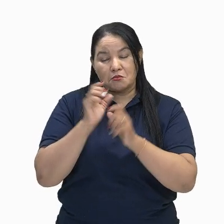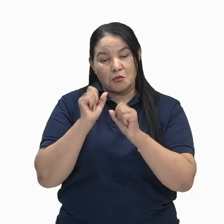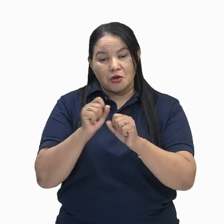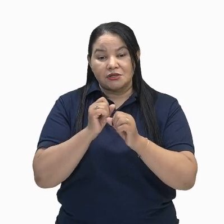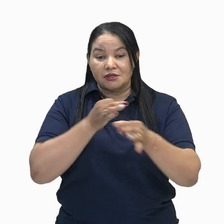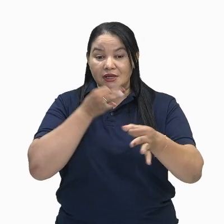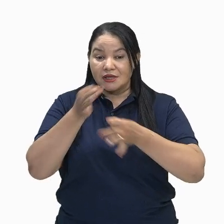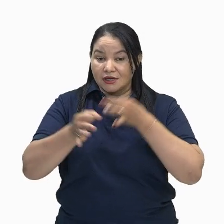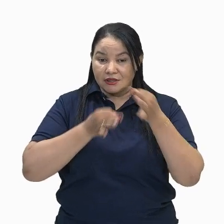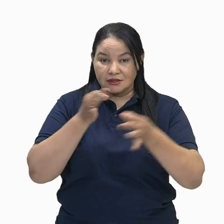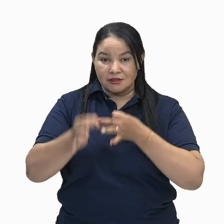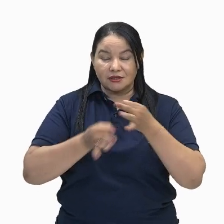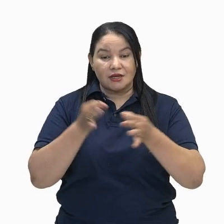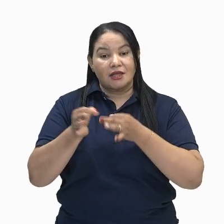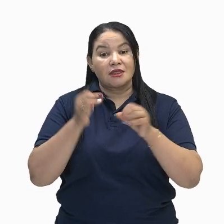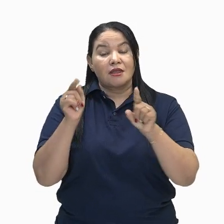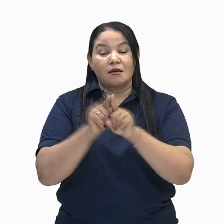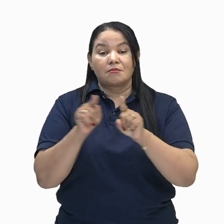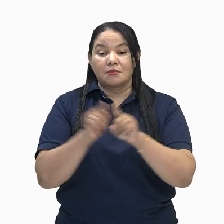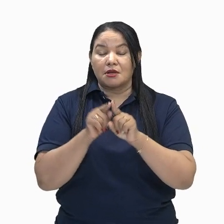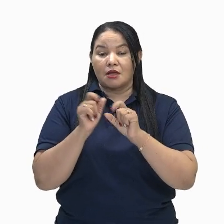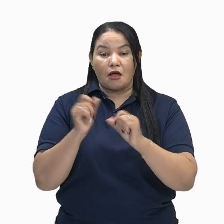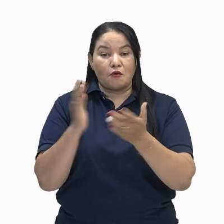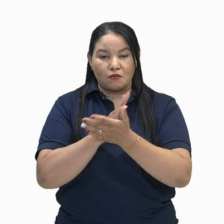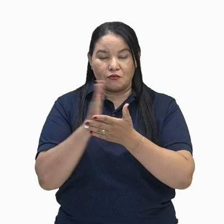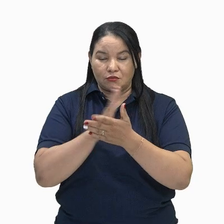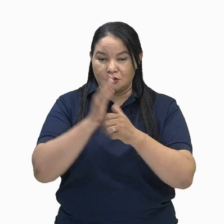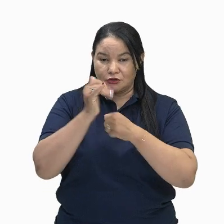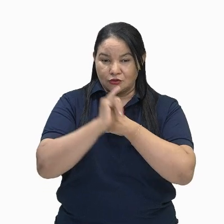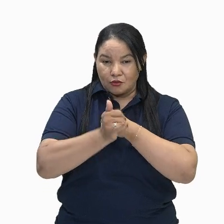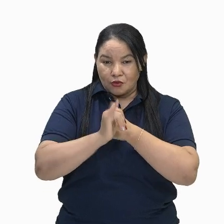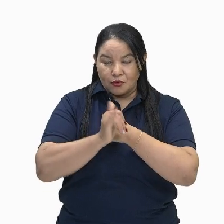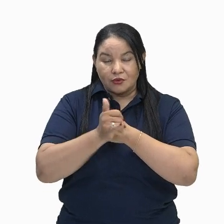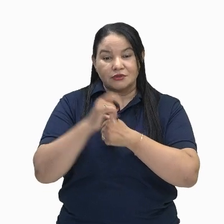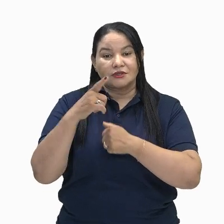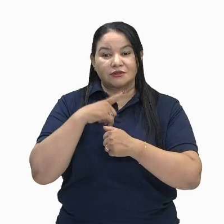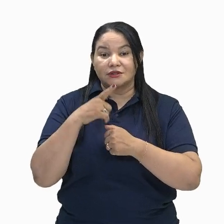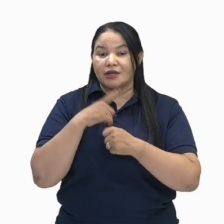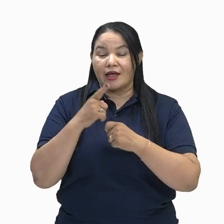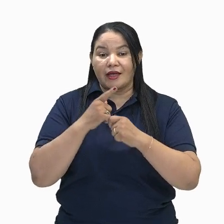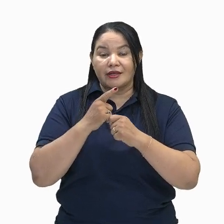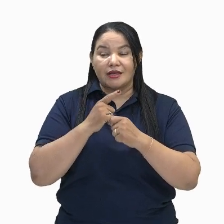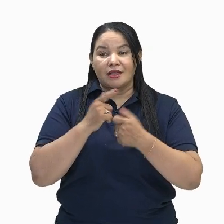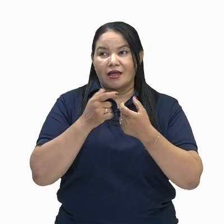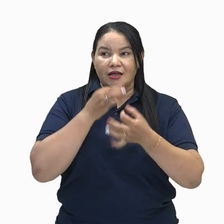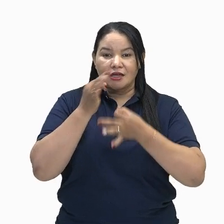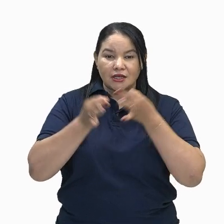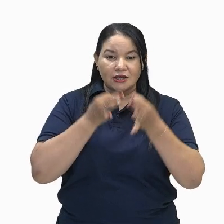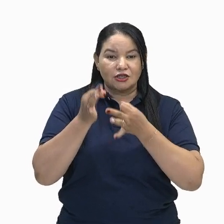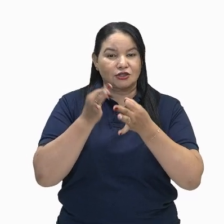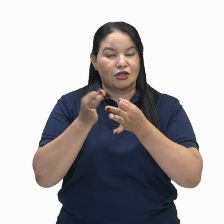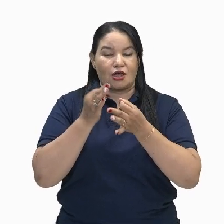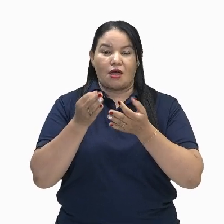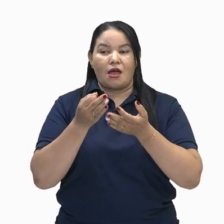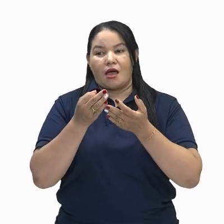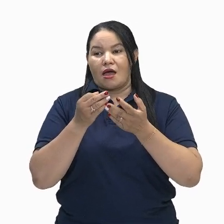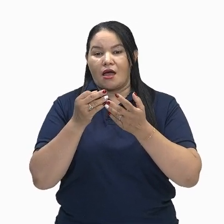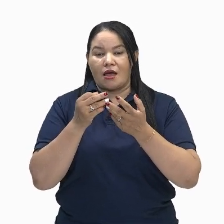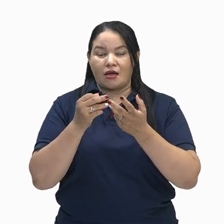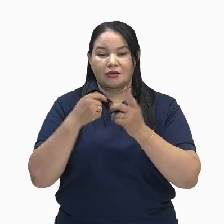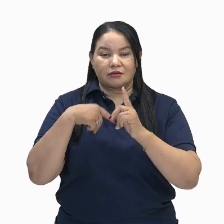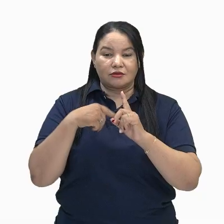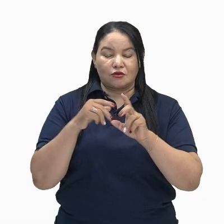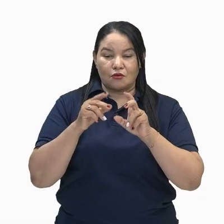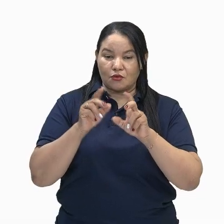crítica, né? Existem muitas crônicas que elas fazem uma crítica a respeito de um comportamento, a respeito